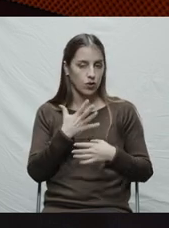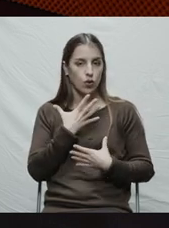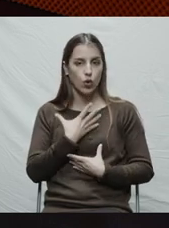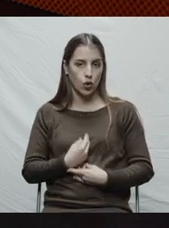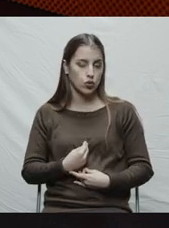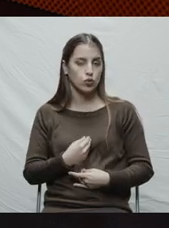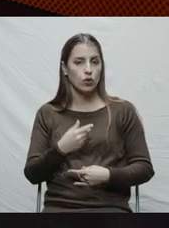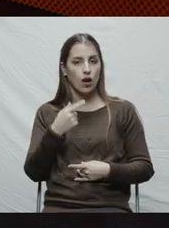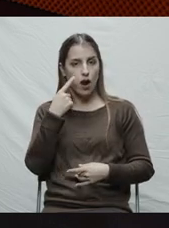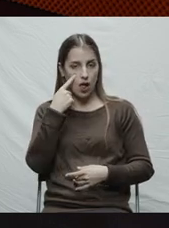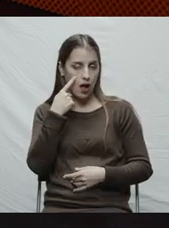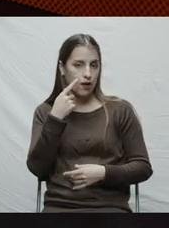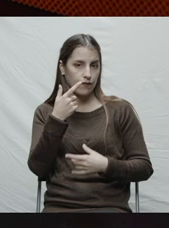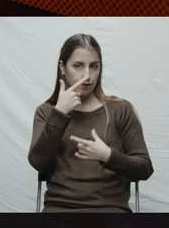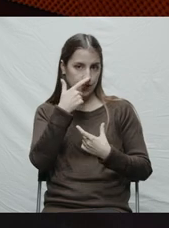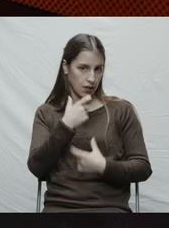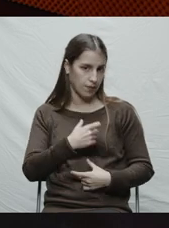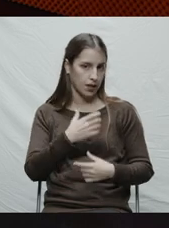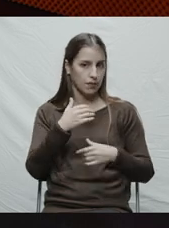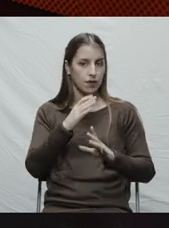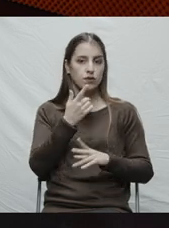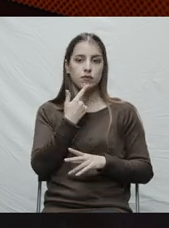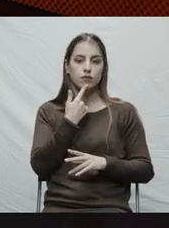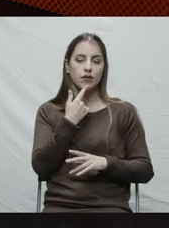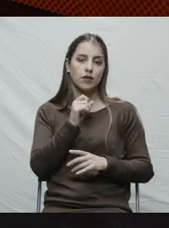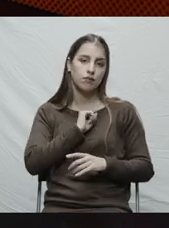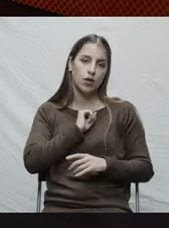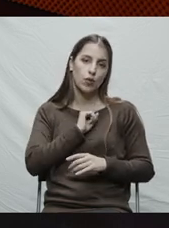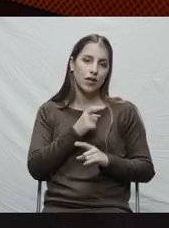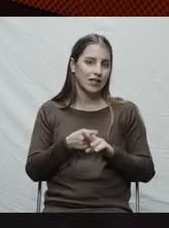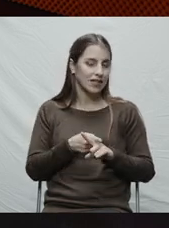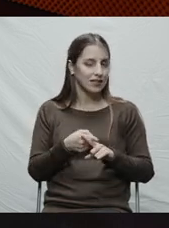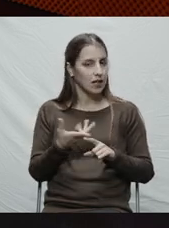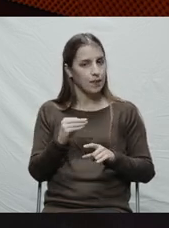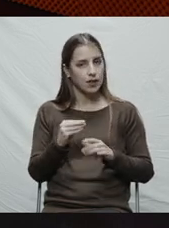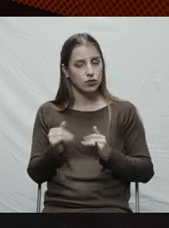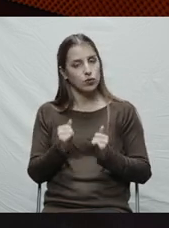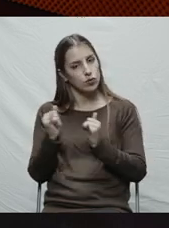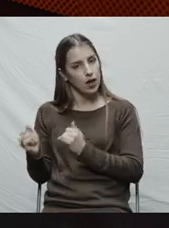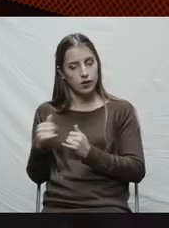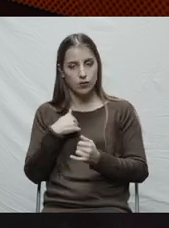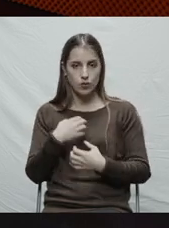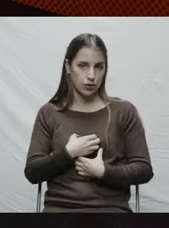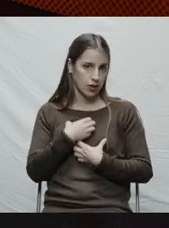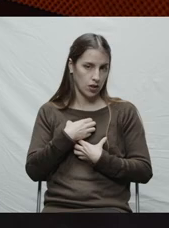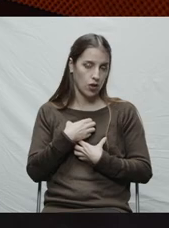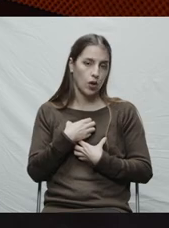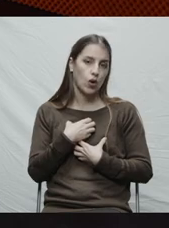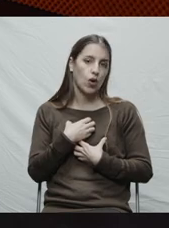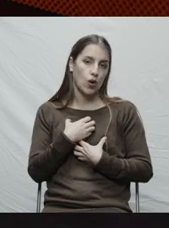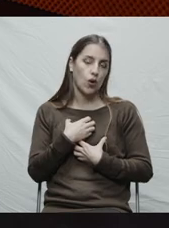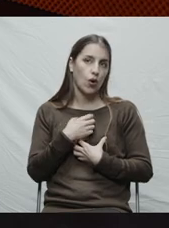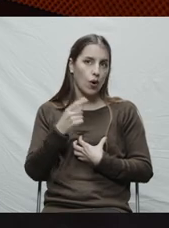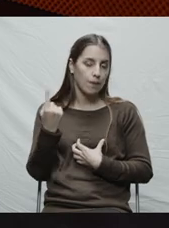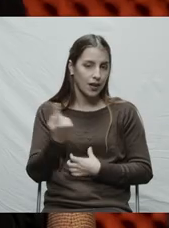fisicamente, mas percebi que o meu interesse era mais o outro lado, era mais dirigir, e então aí sentia uma obrigação. No que diz respeito